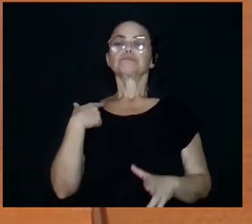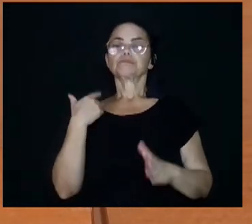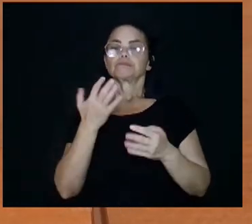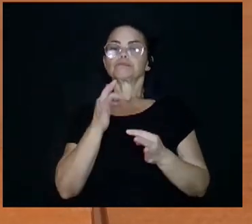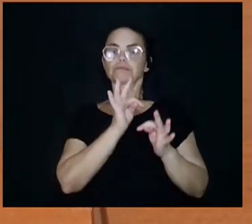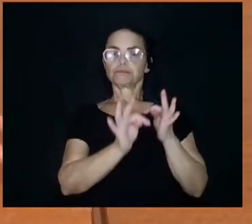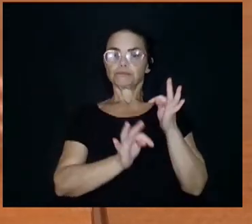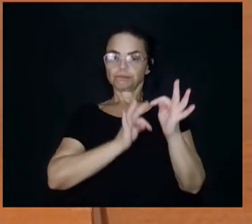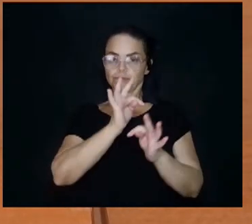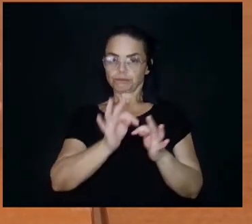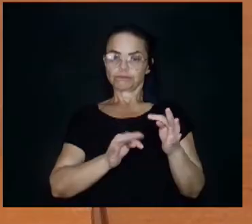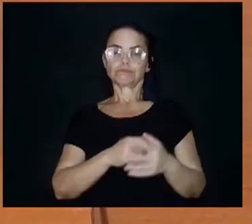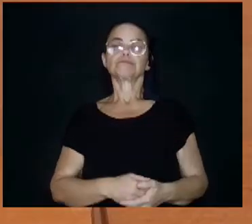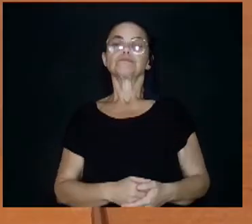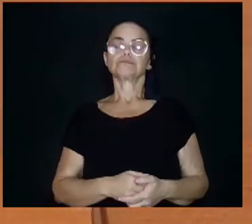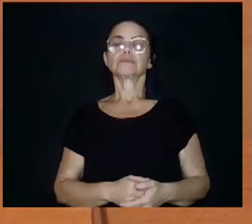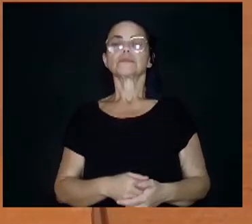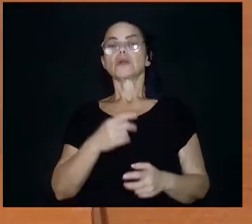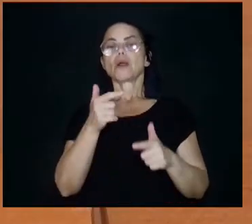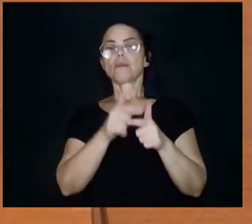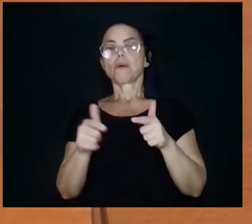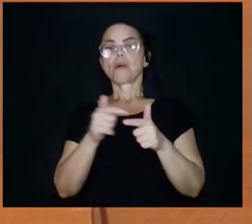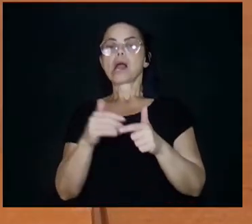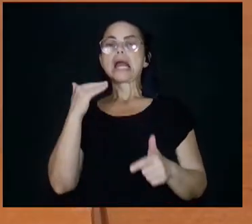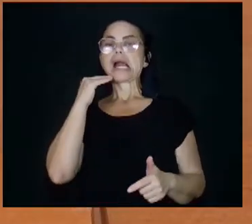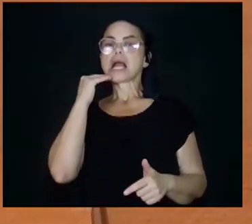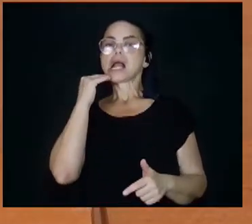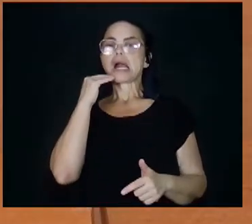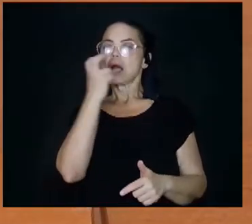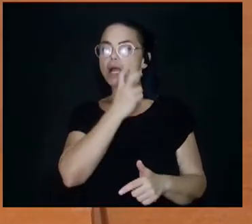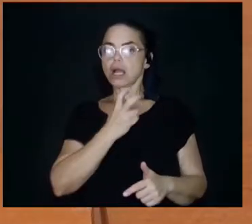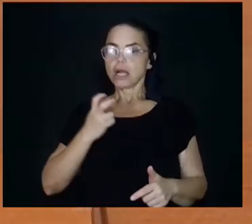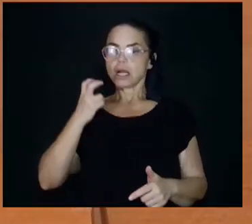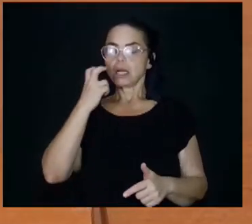que gagueja. E isso conversa com o quê?